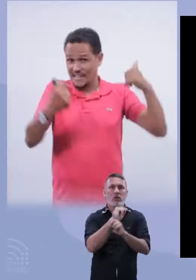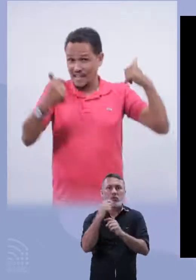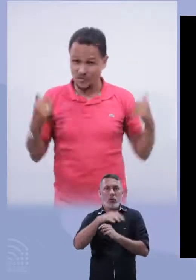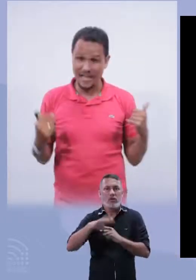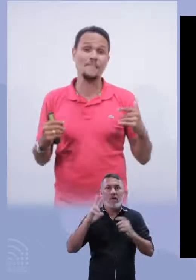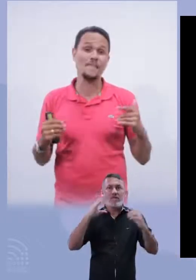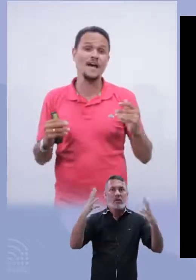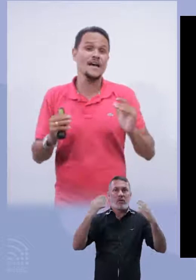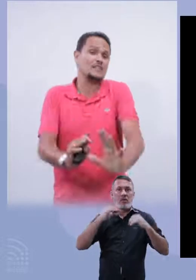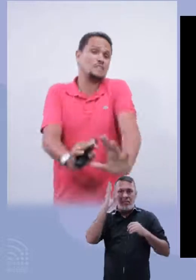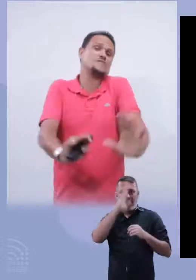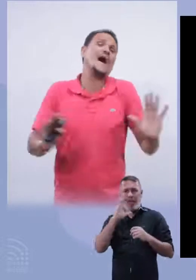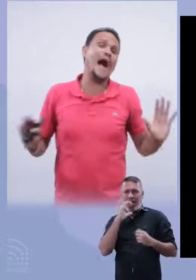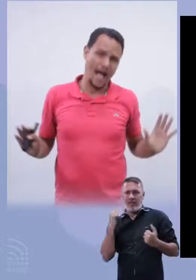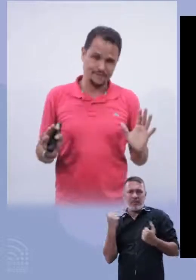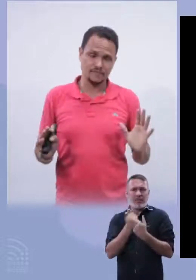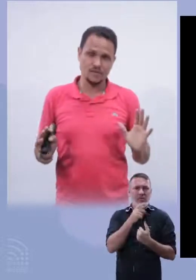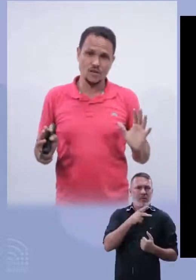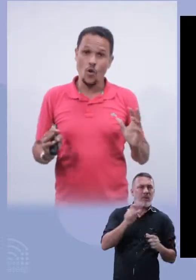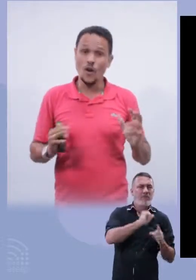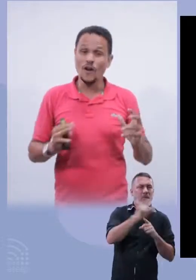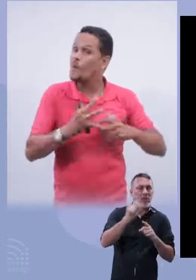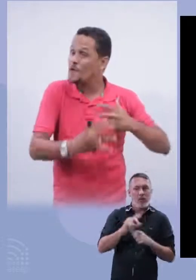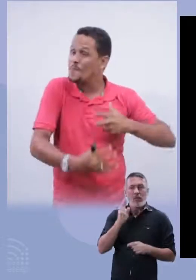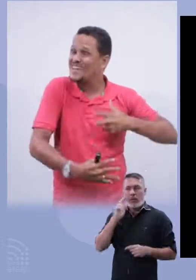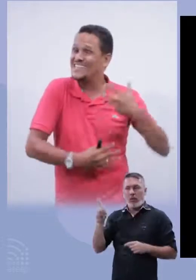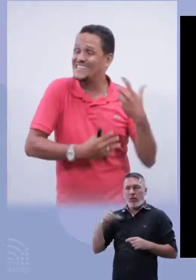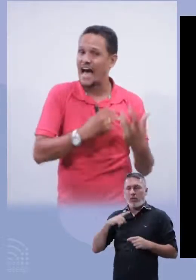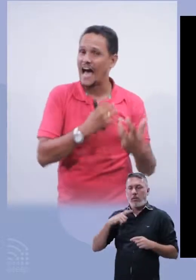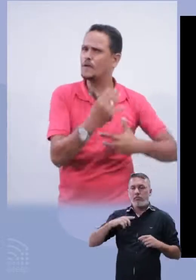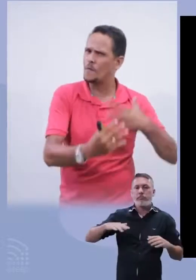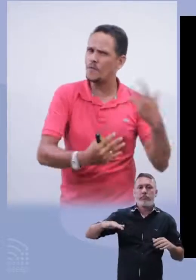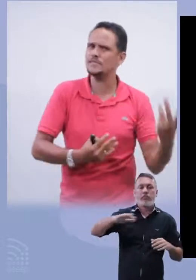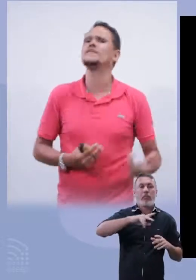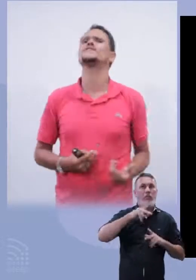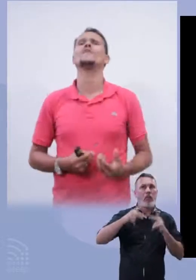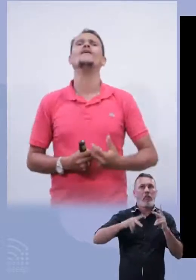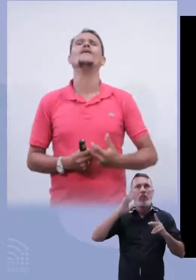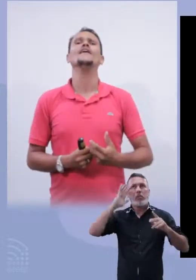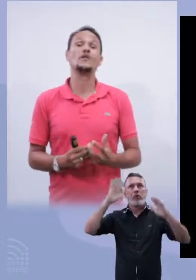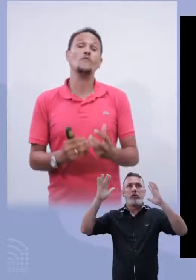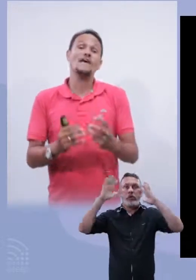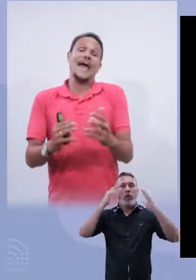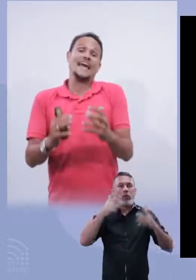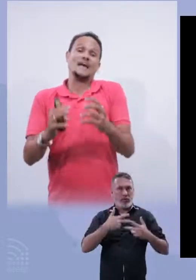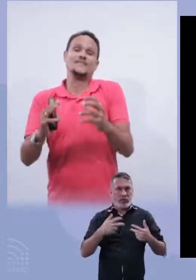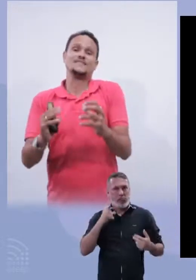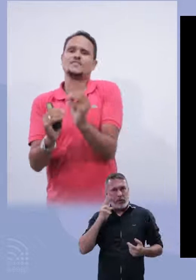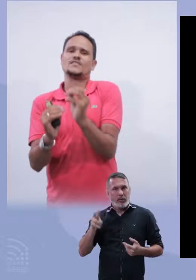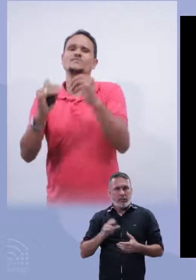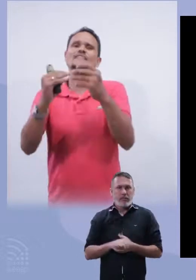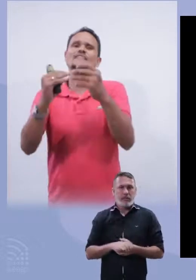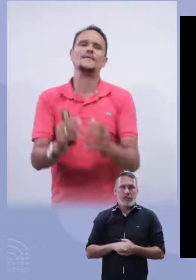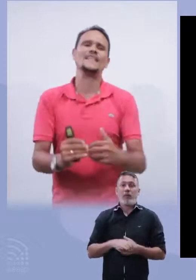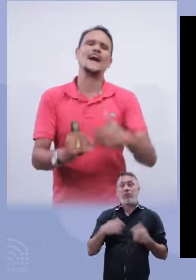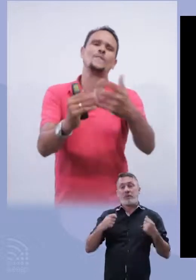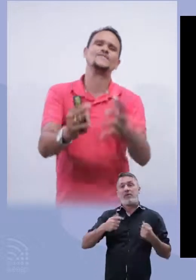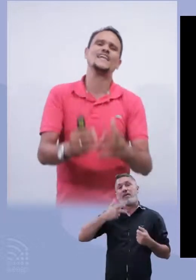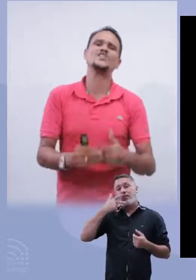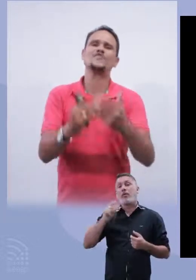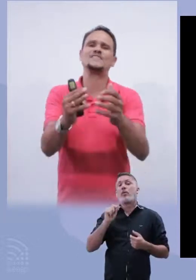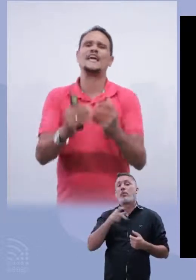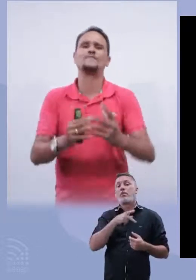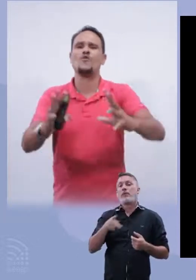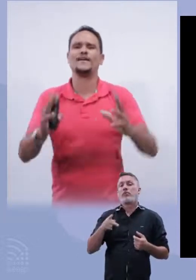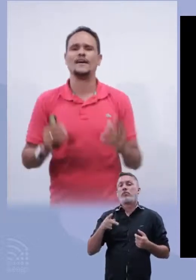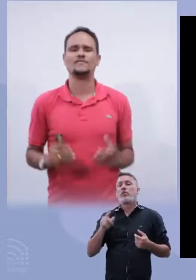socialistas, na visão da época, então temos que barrar. Olha como é que é o imaginário da população, hein, pessoal? Então, era preciso, então, determinar que o